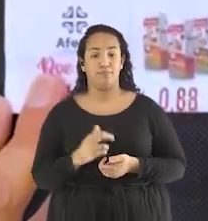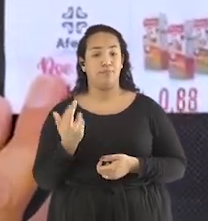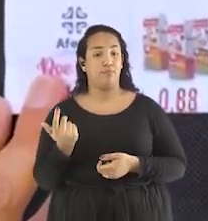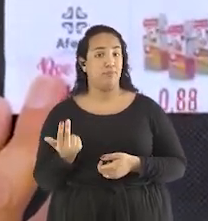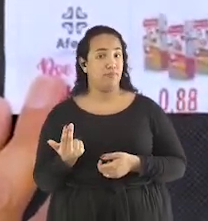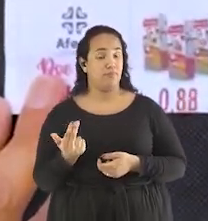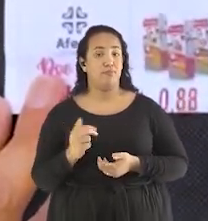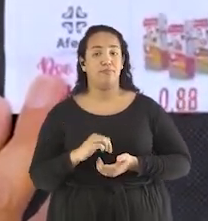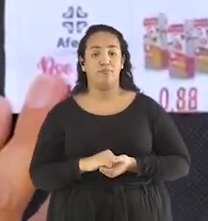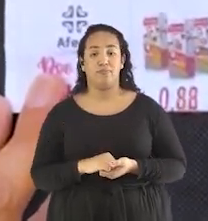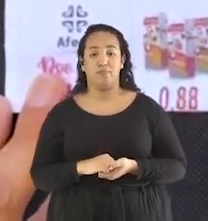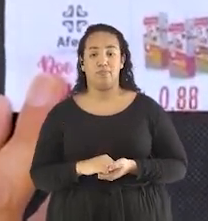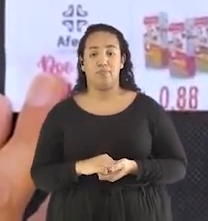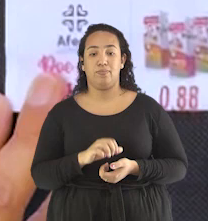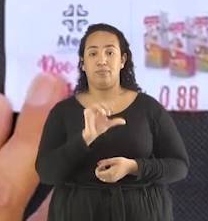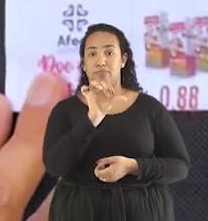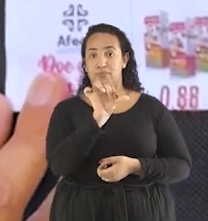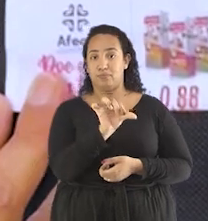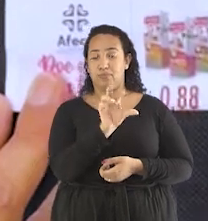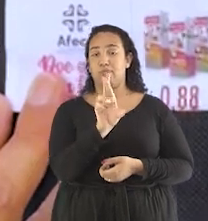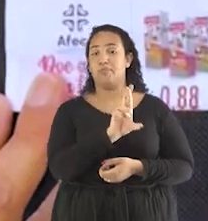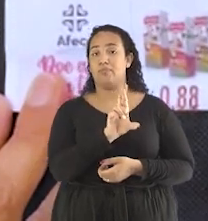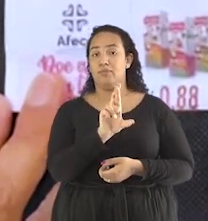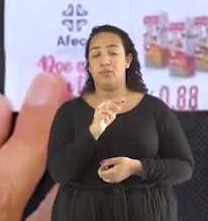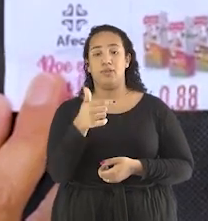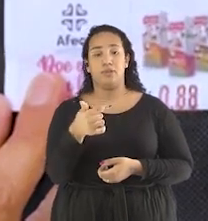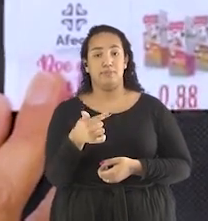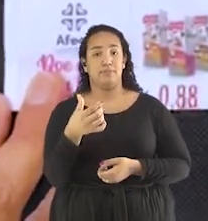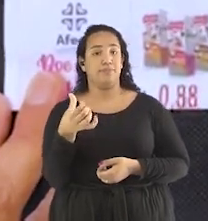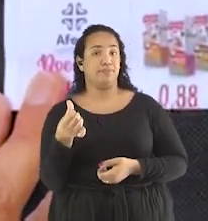2,78 igual a R$